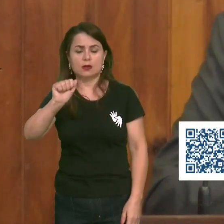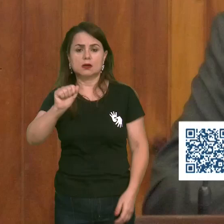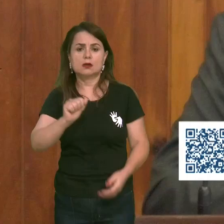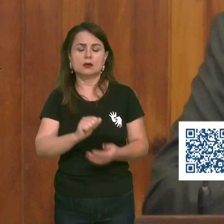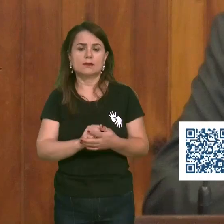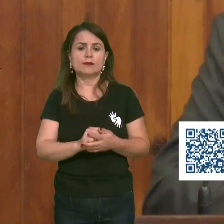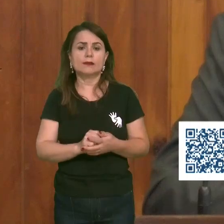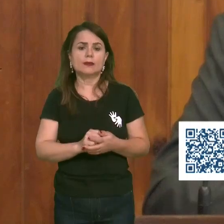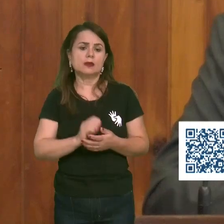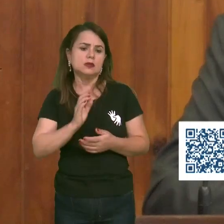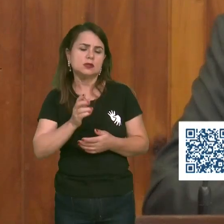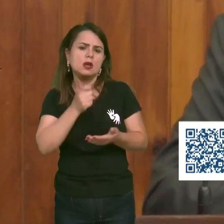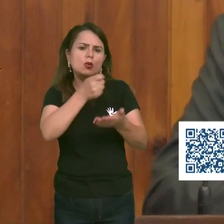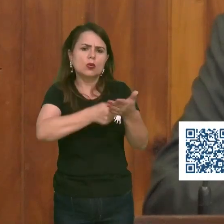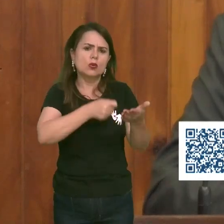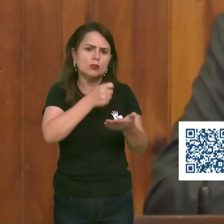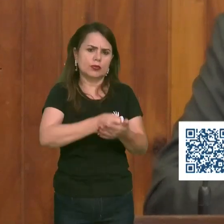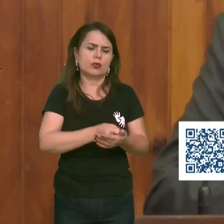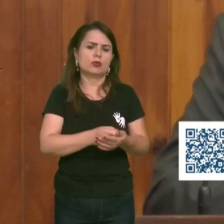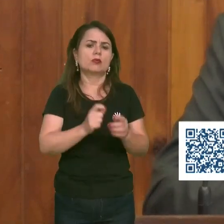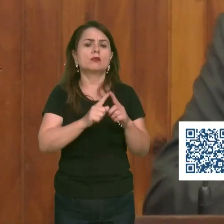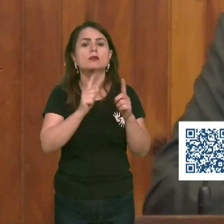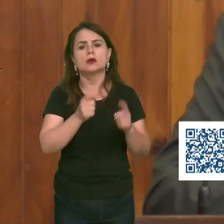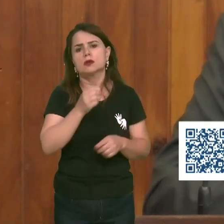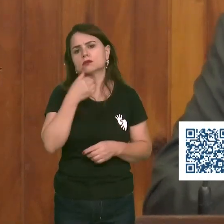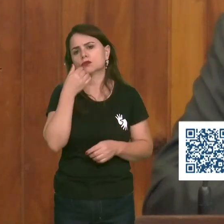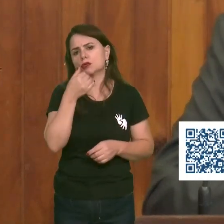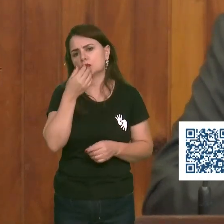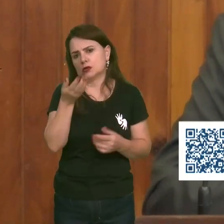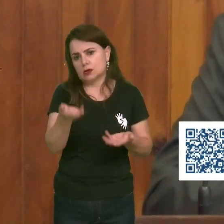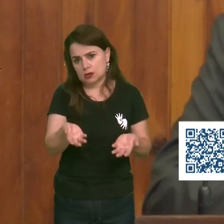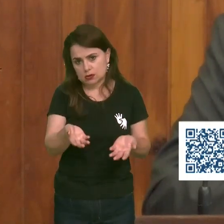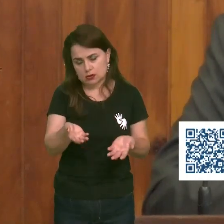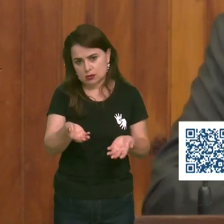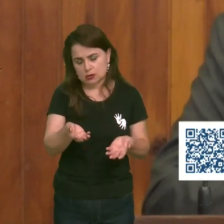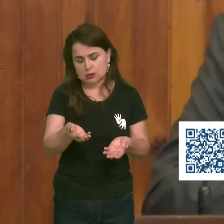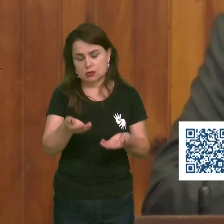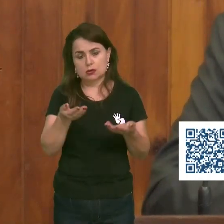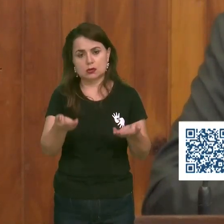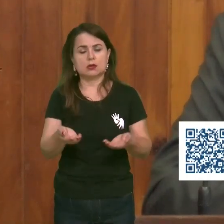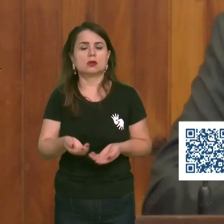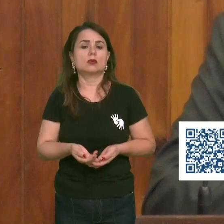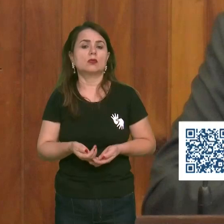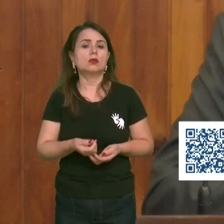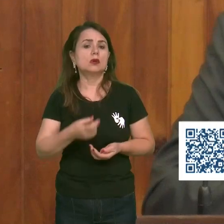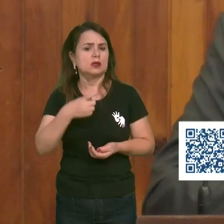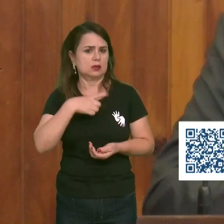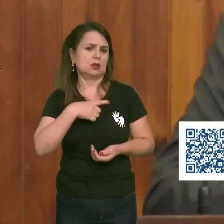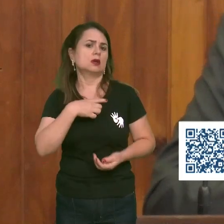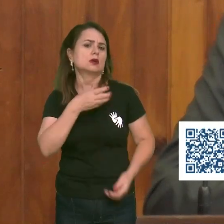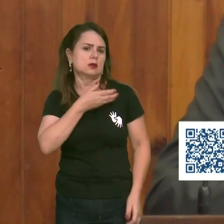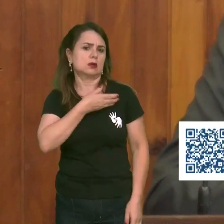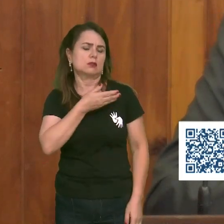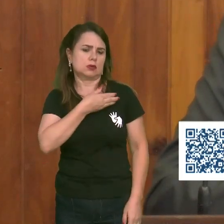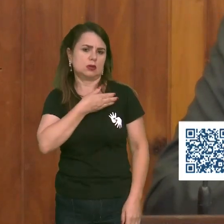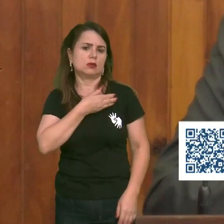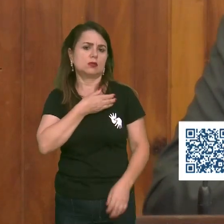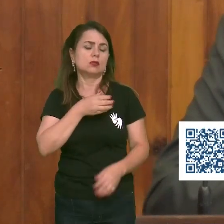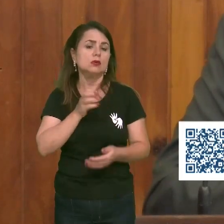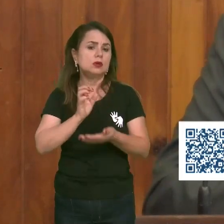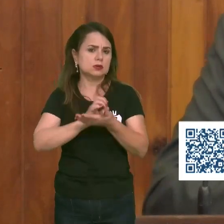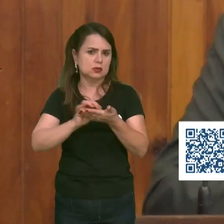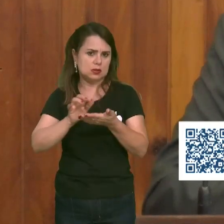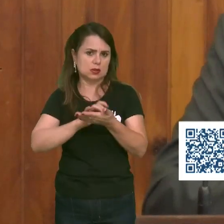amizade com vários funcionários da Secretaria de Assistência Social pessoas que estão